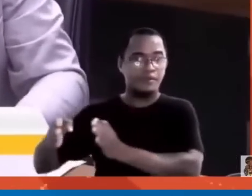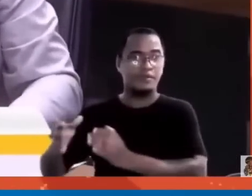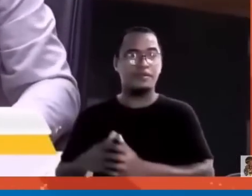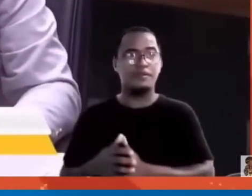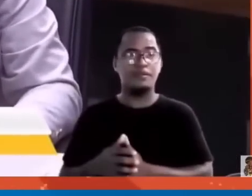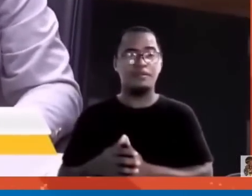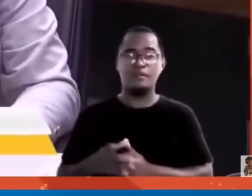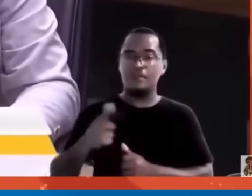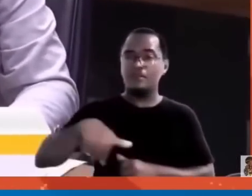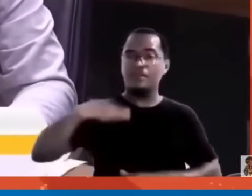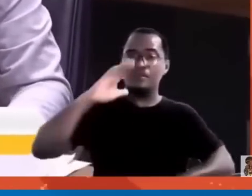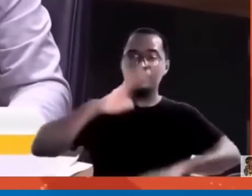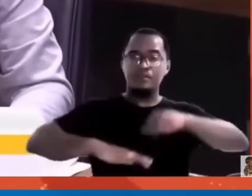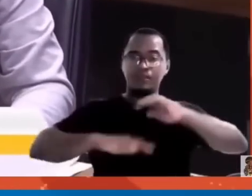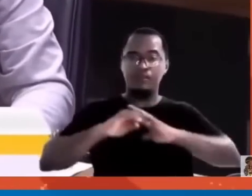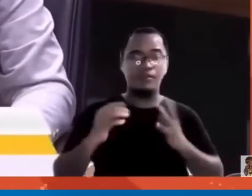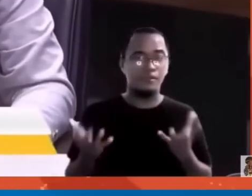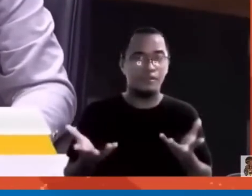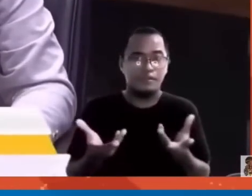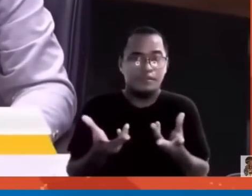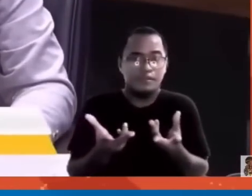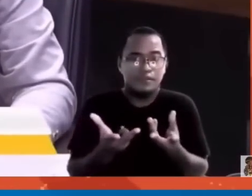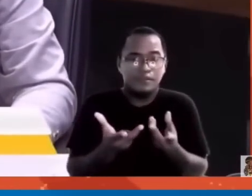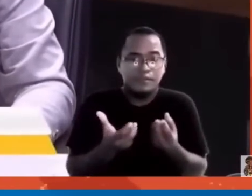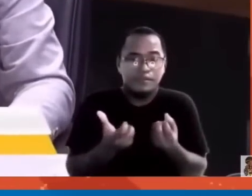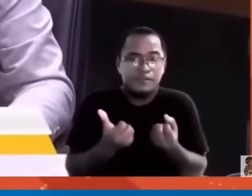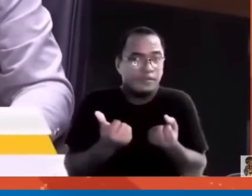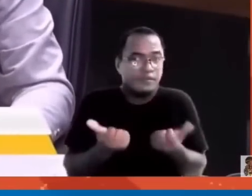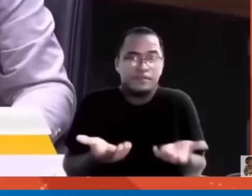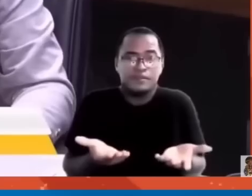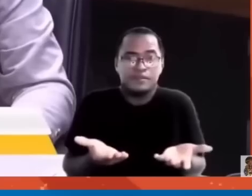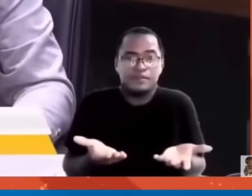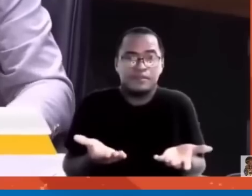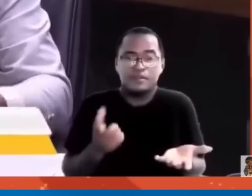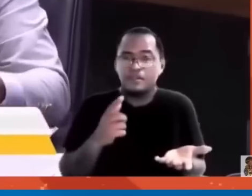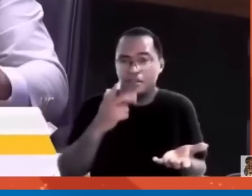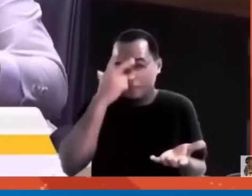por uma incompetência ainda, eu falei isso na última passada, dos que